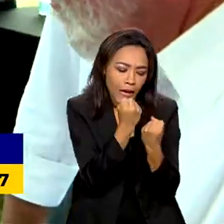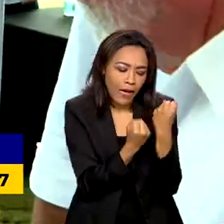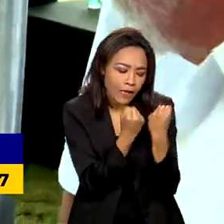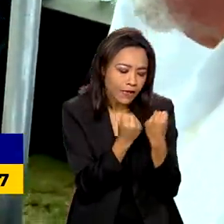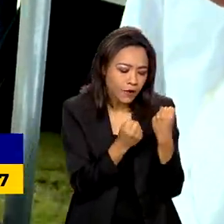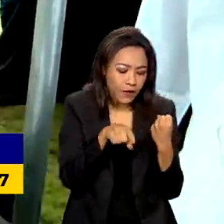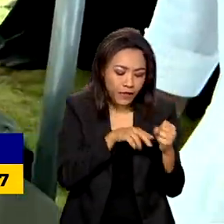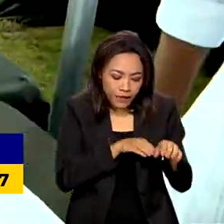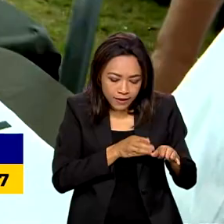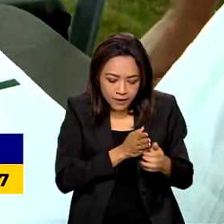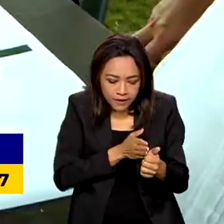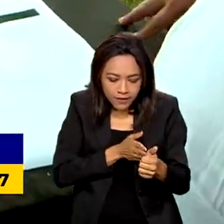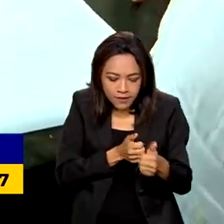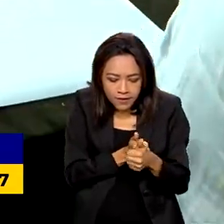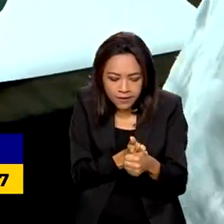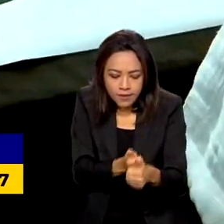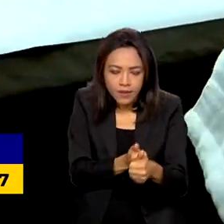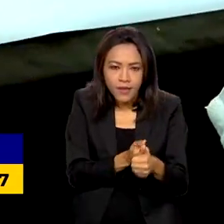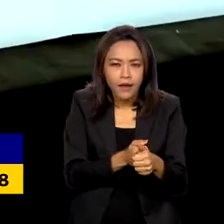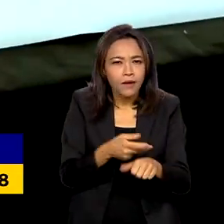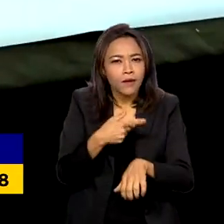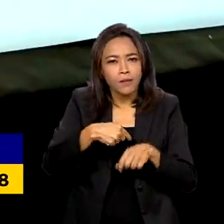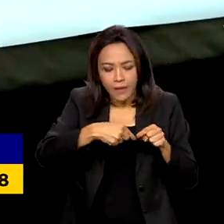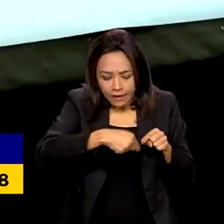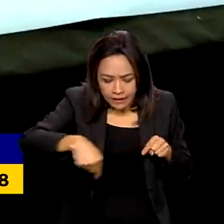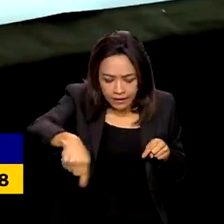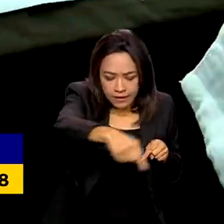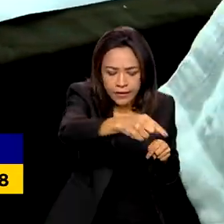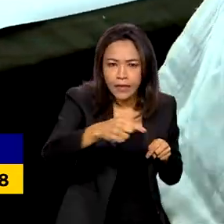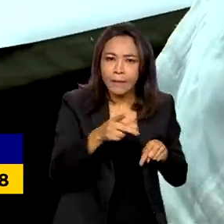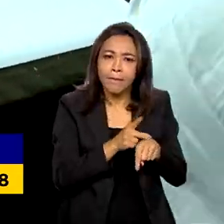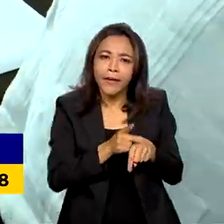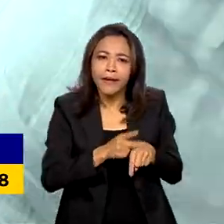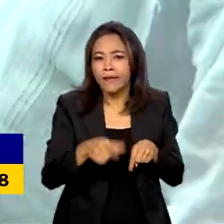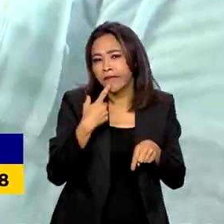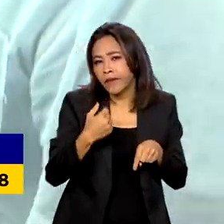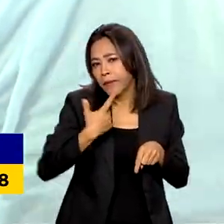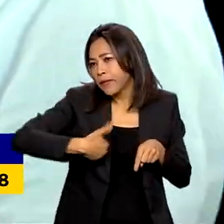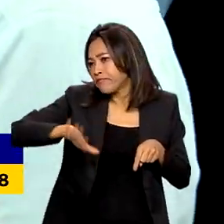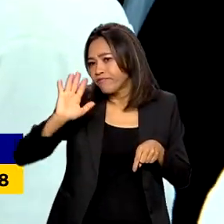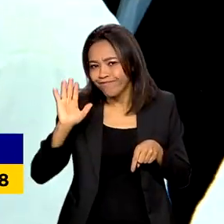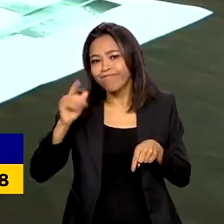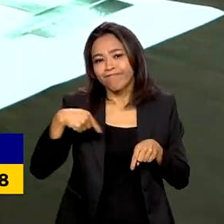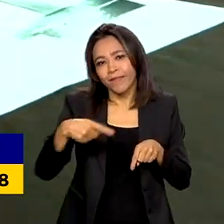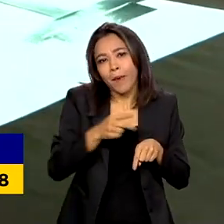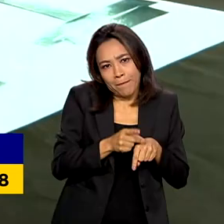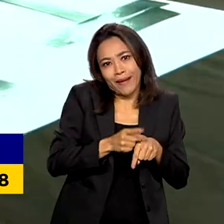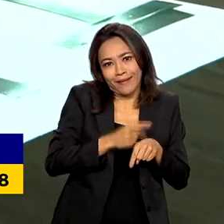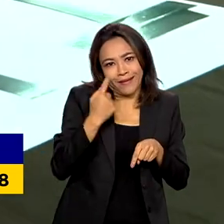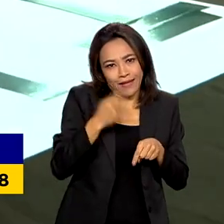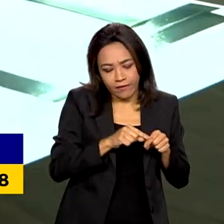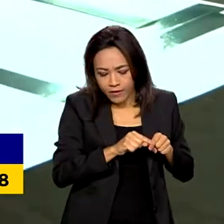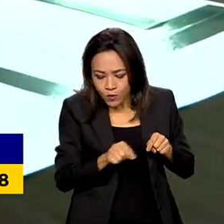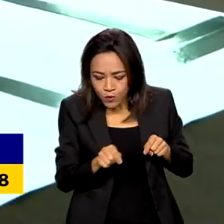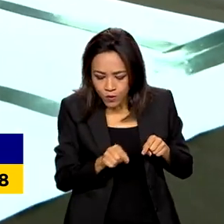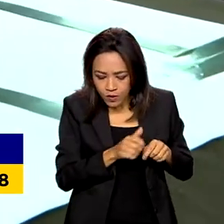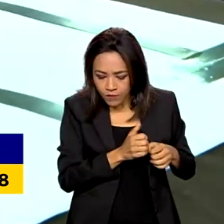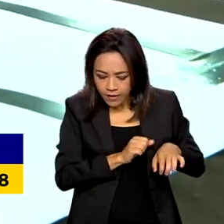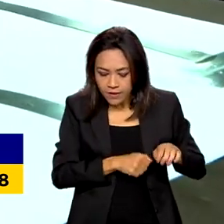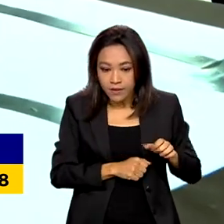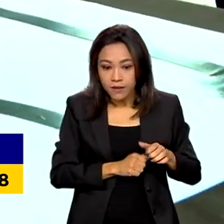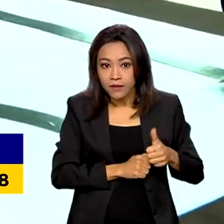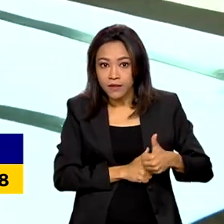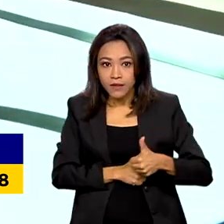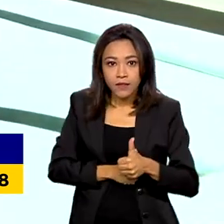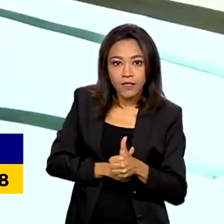ele siga a linha preta. Pode ser linha preta, linha verde, vermelha. A gente seguiu a linha preta. Vamos estar dando um exemplo aqui, ó. Ele vai